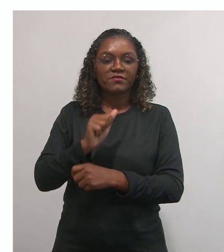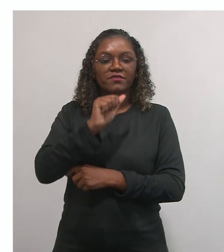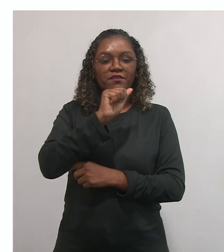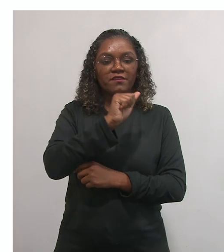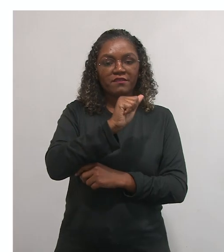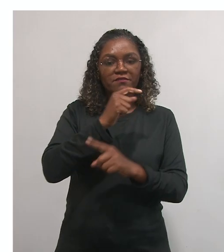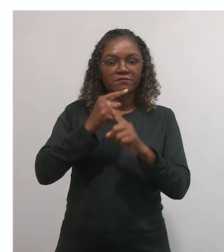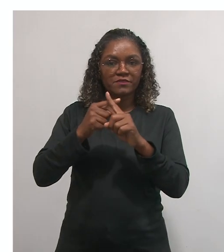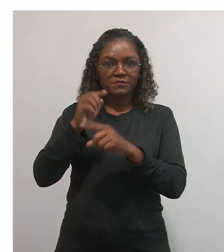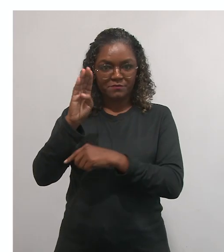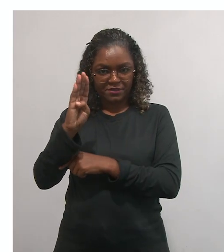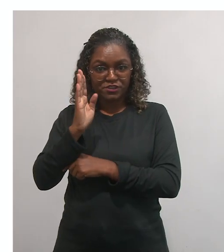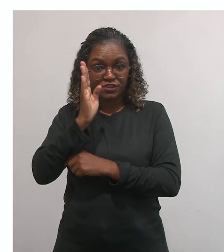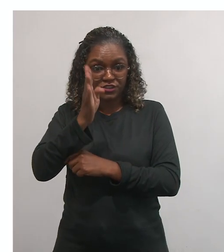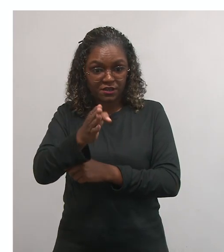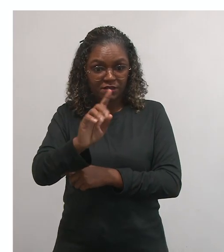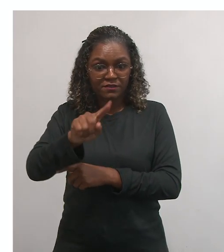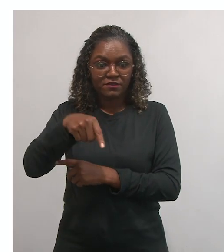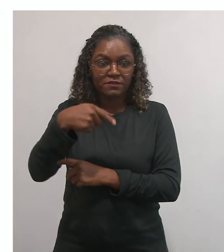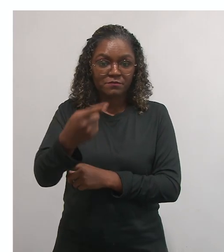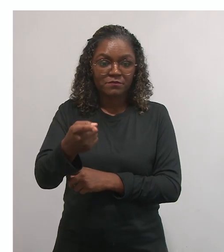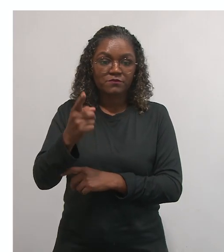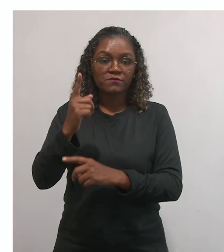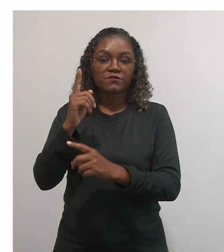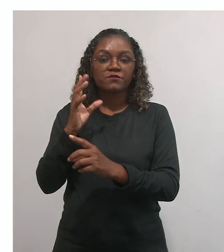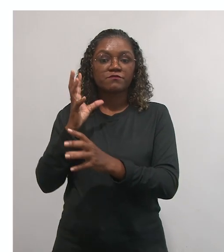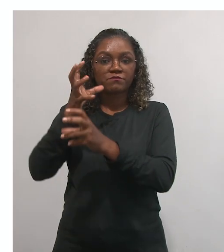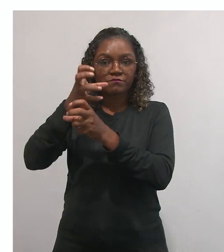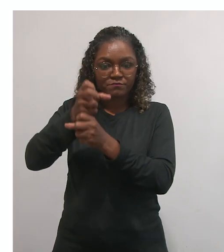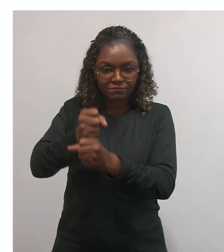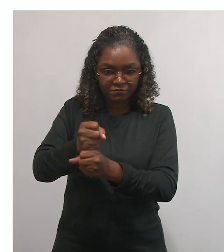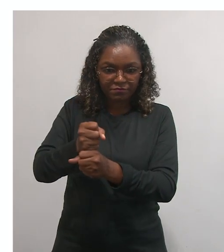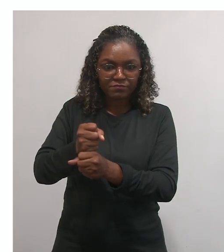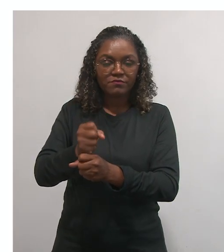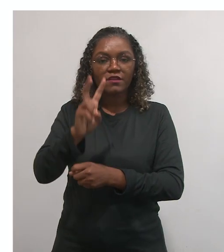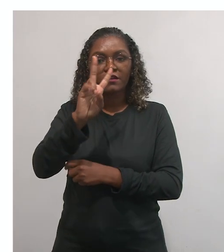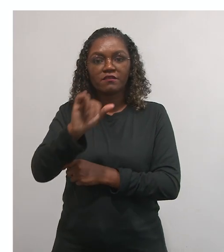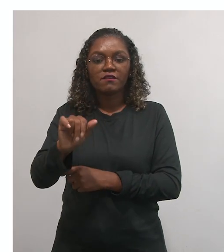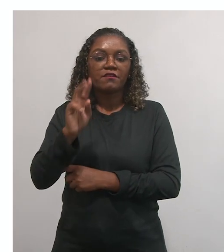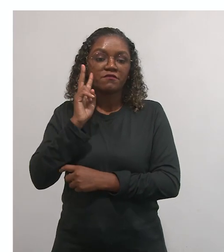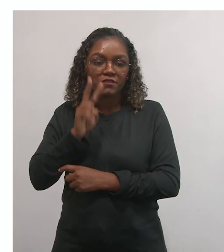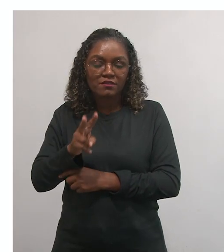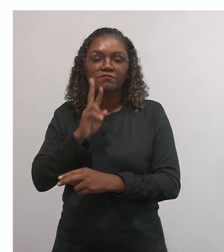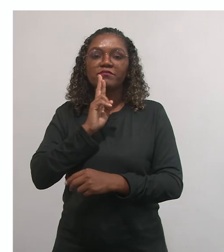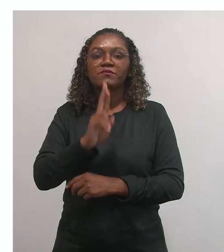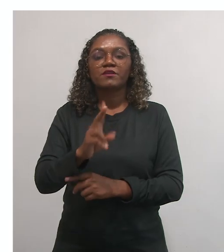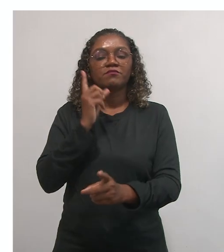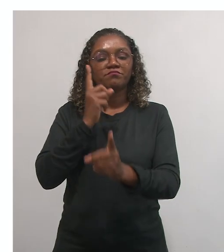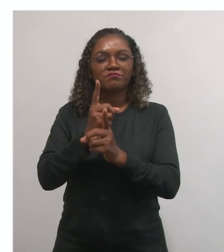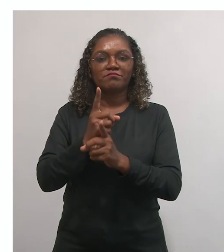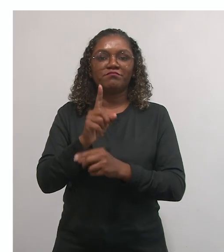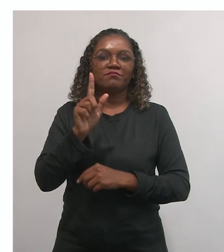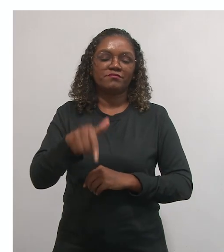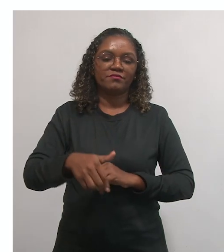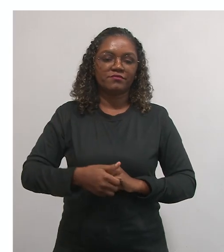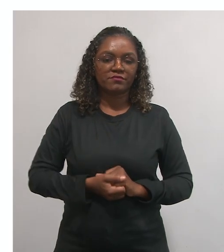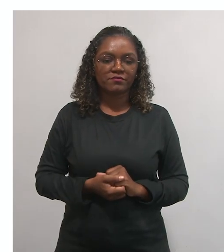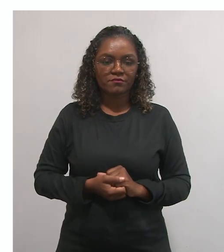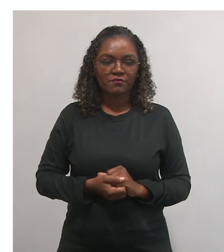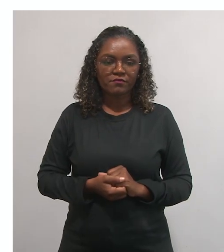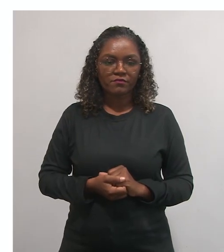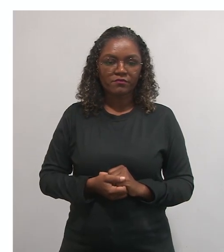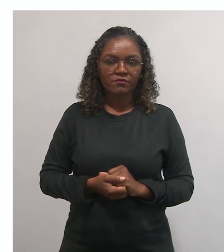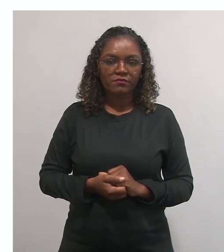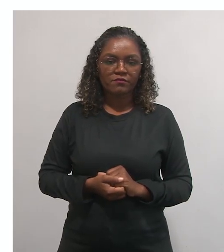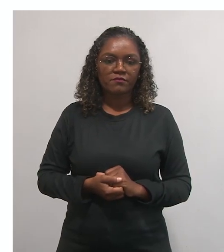contribuição dos produtos e e teremos a margem de contribuição ponderada Então vou somar que lembra do joguinho